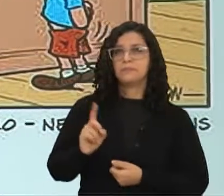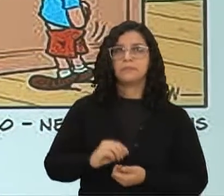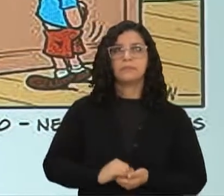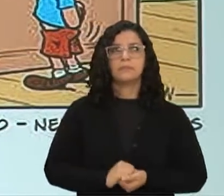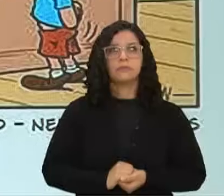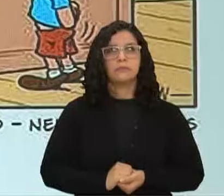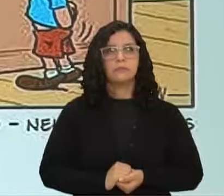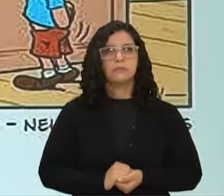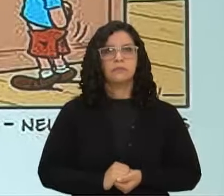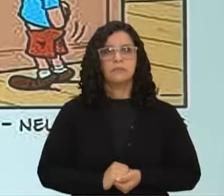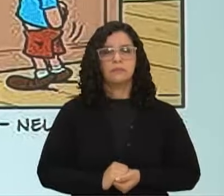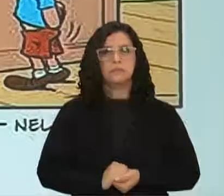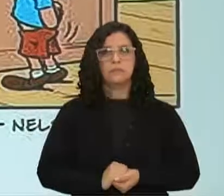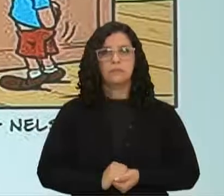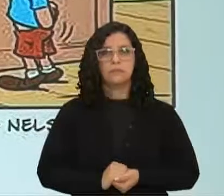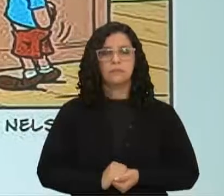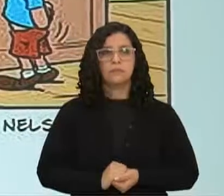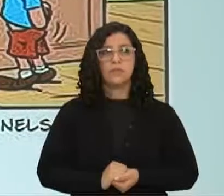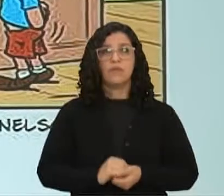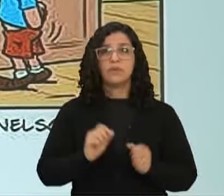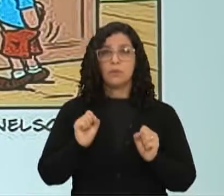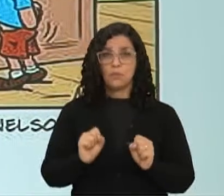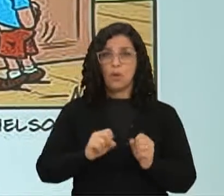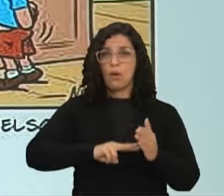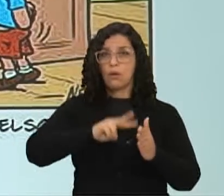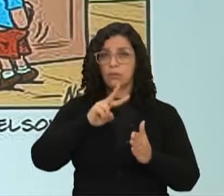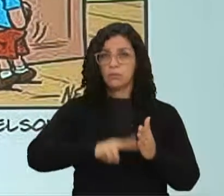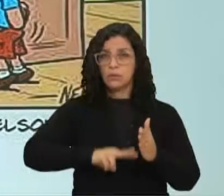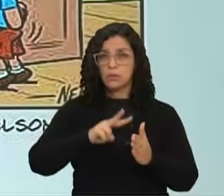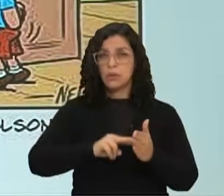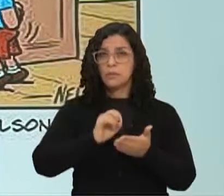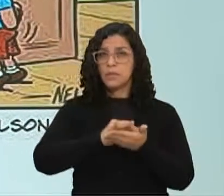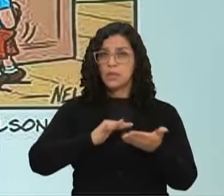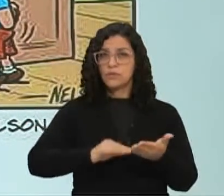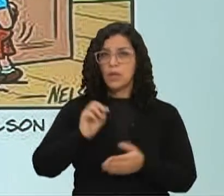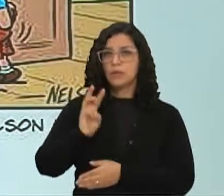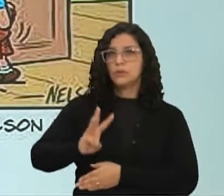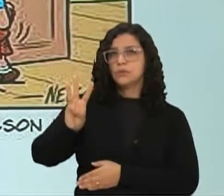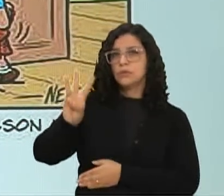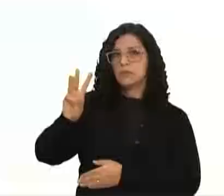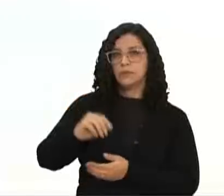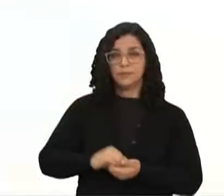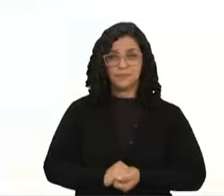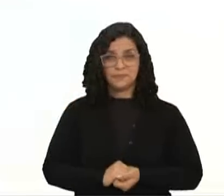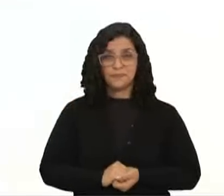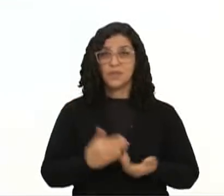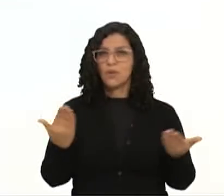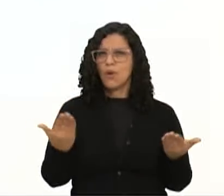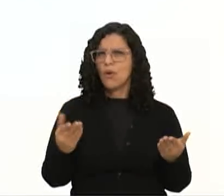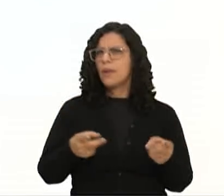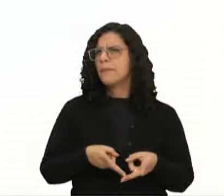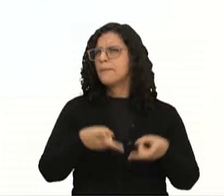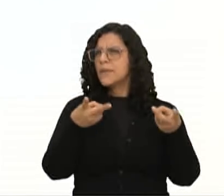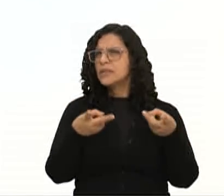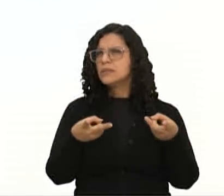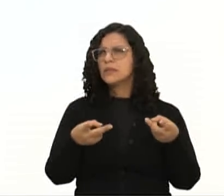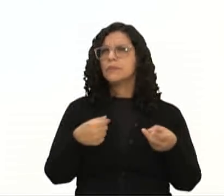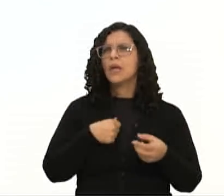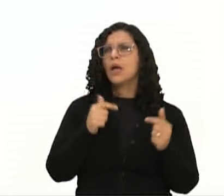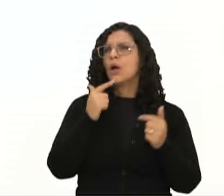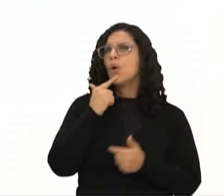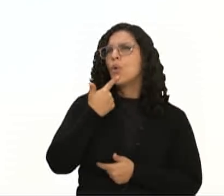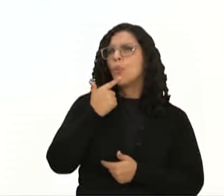my paper in this website. Você pode ler o meu trabalho lá nesse site. Então, identifique qual é o humor,